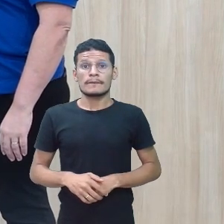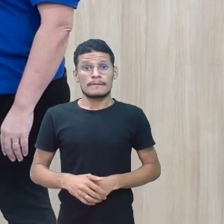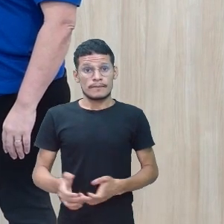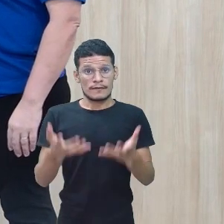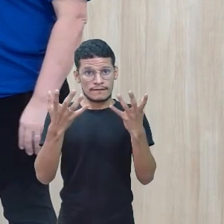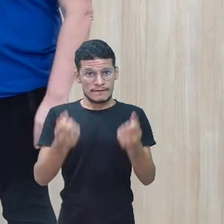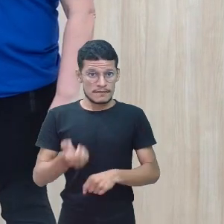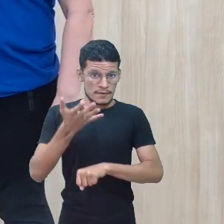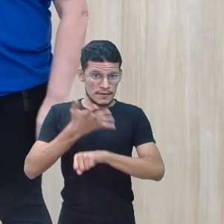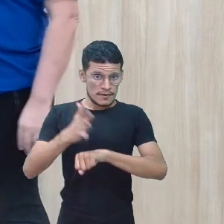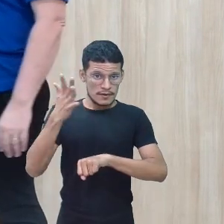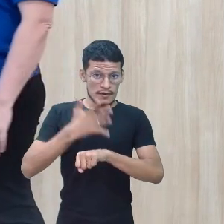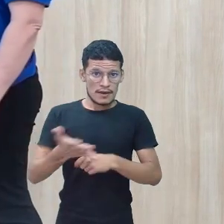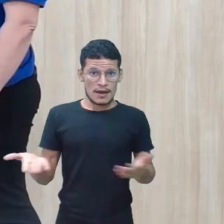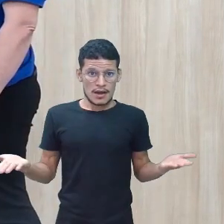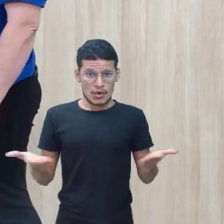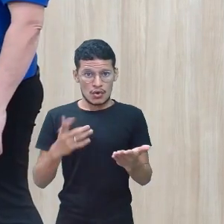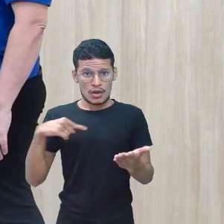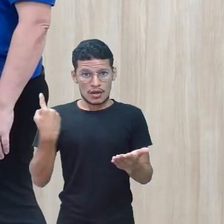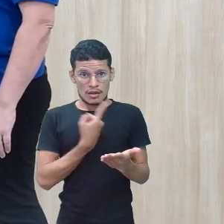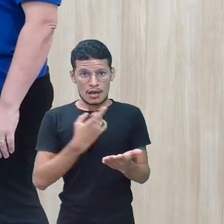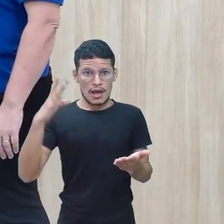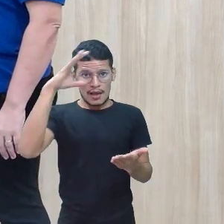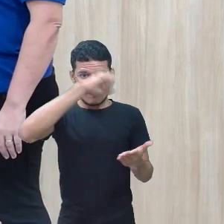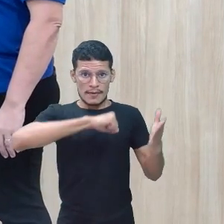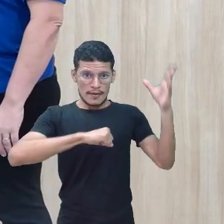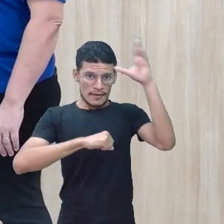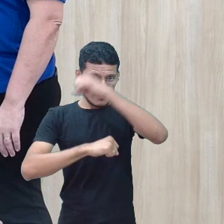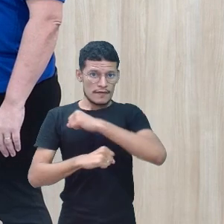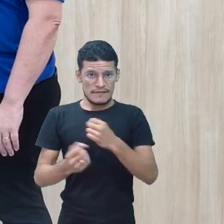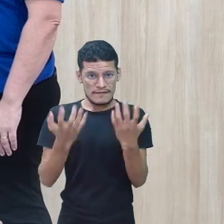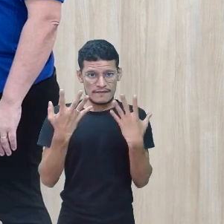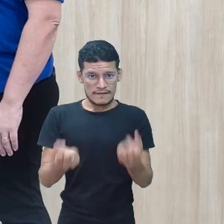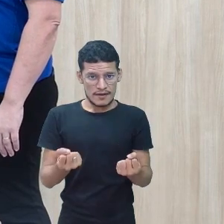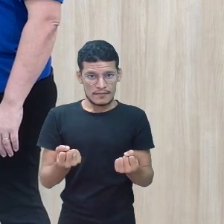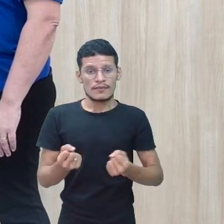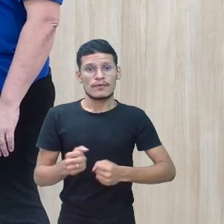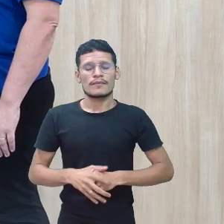Vamos praticar o que estamos aprendendo?